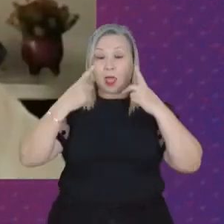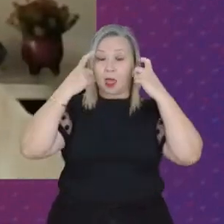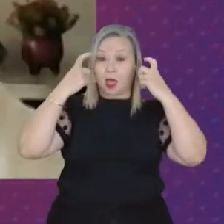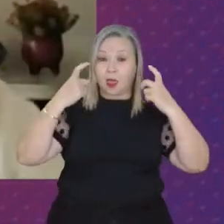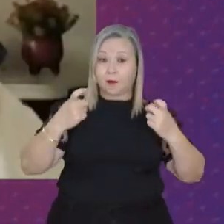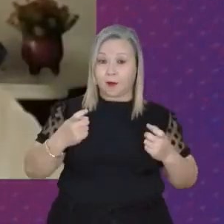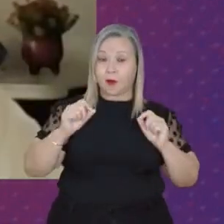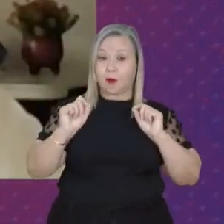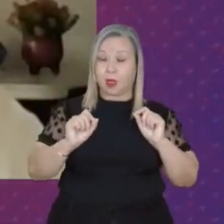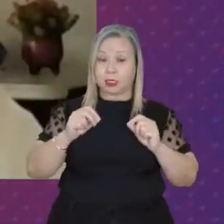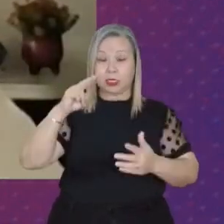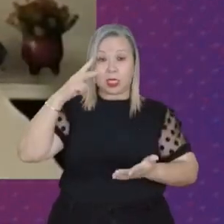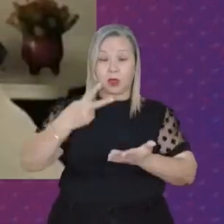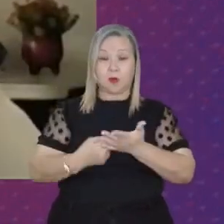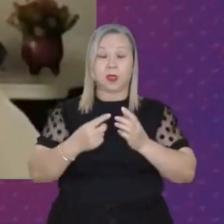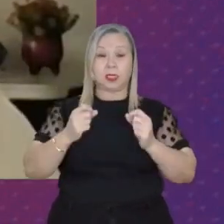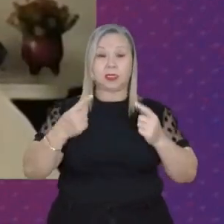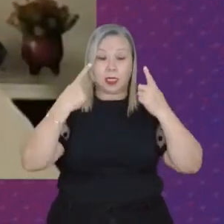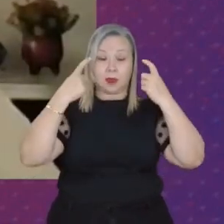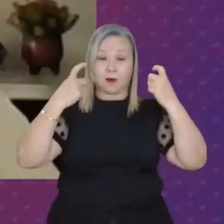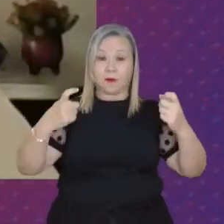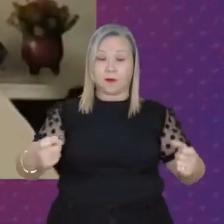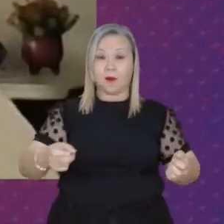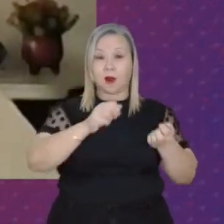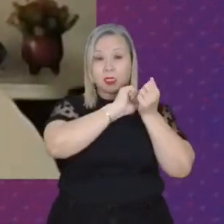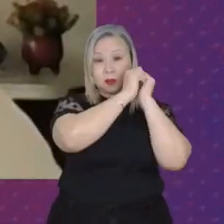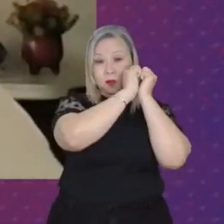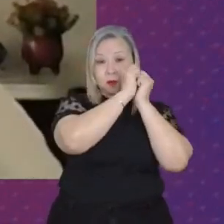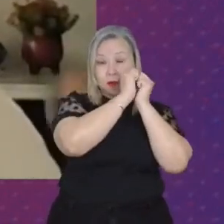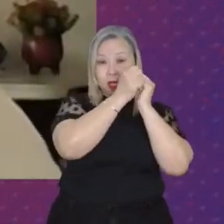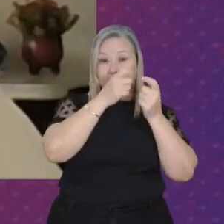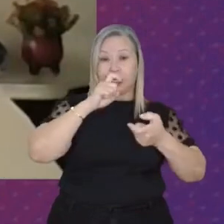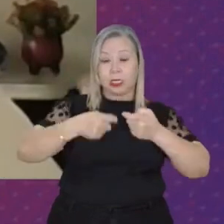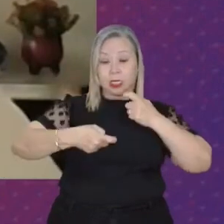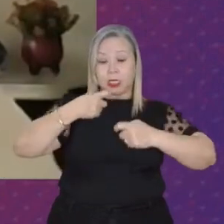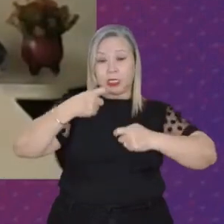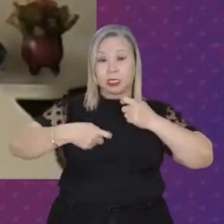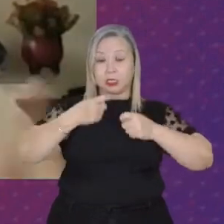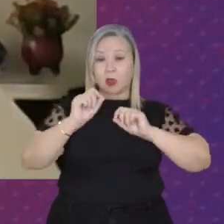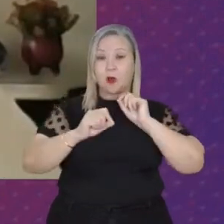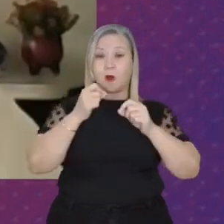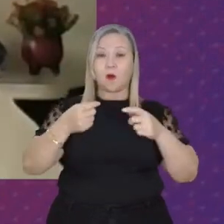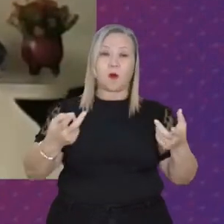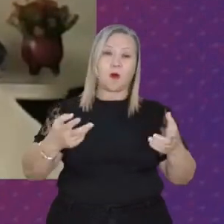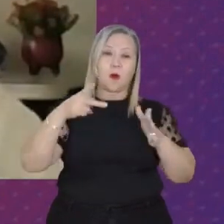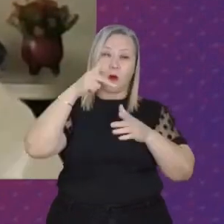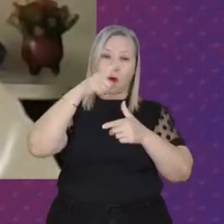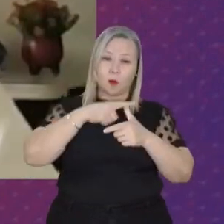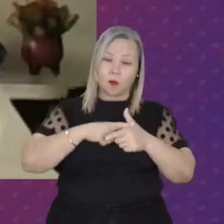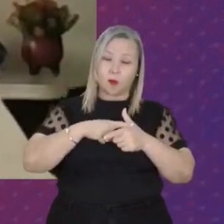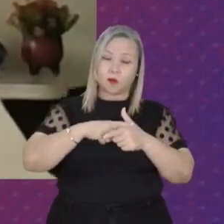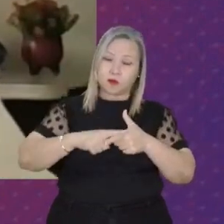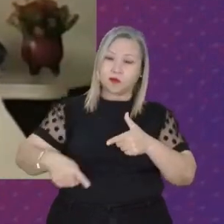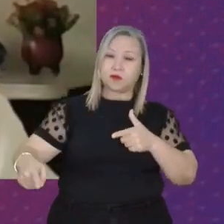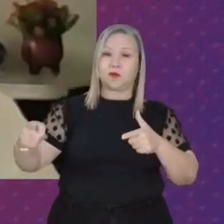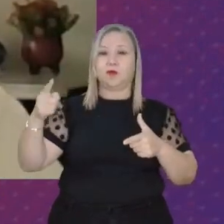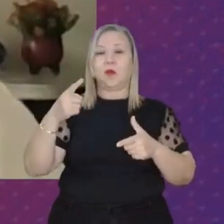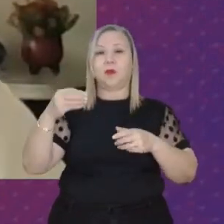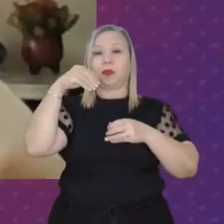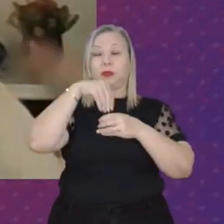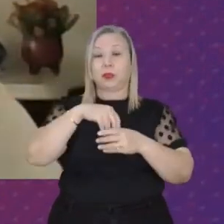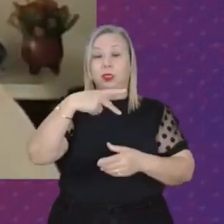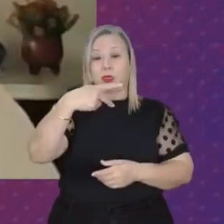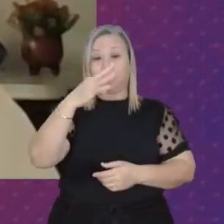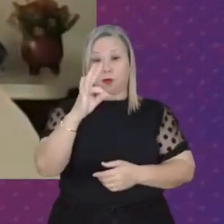violência, reconhecer a violência doméstica e sexual como um problema a ser incorporado pelo